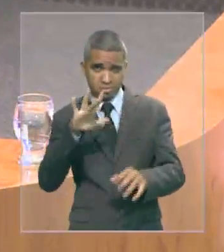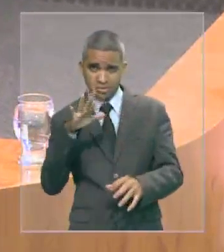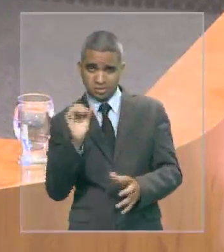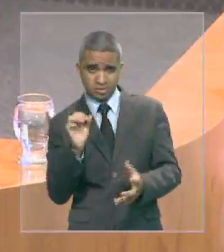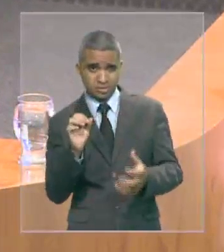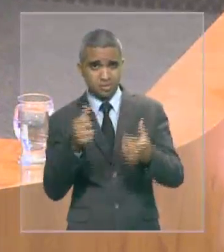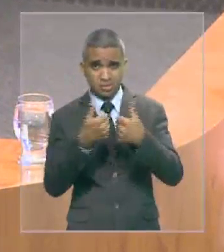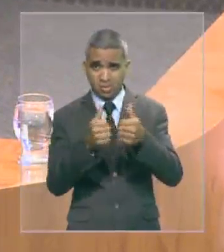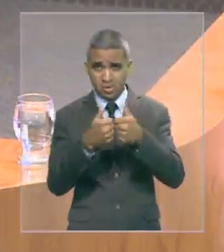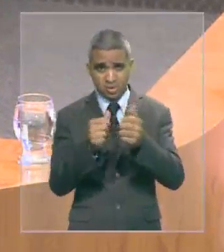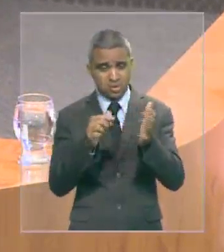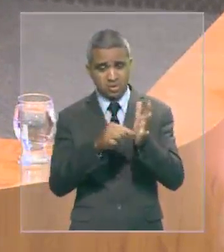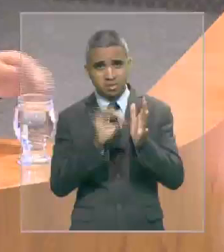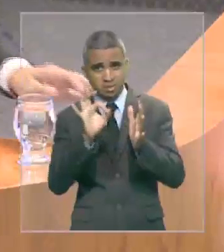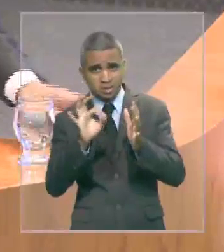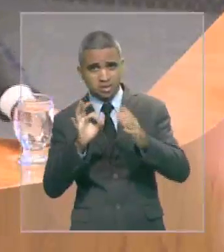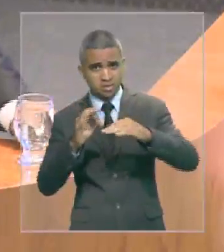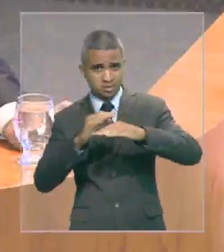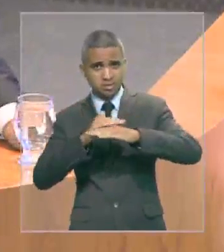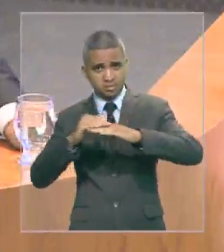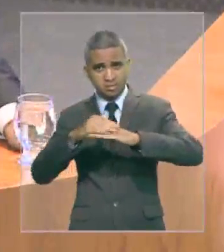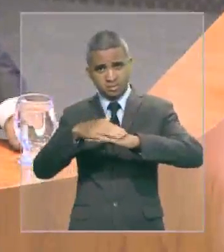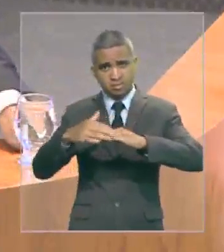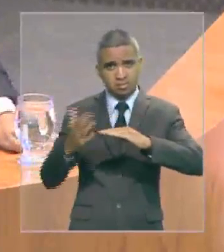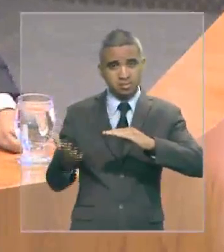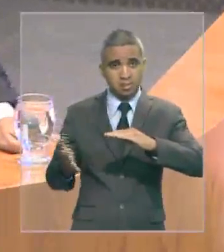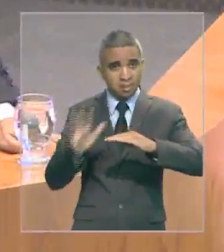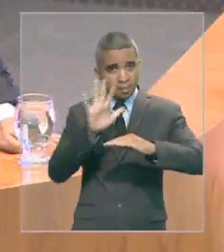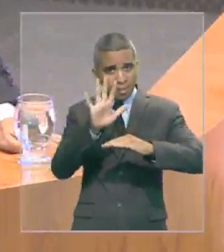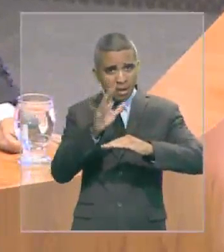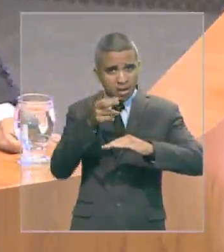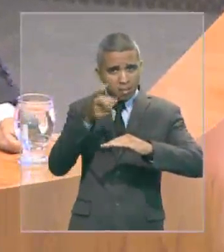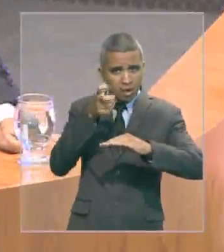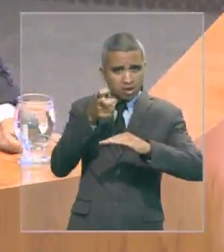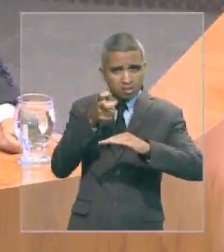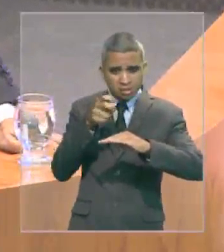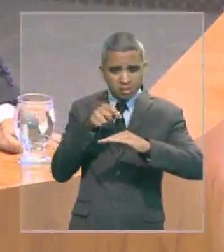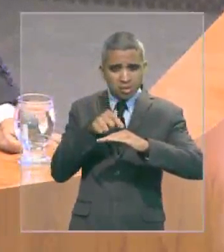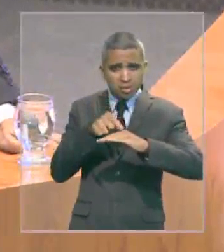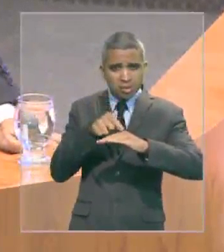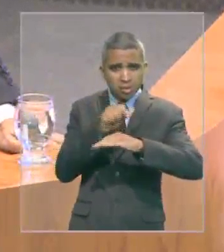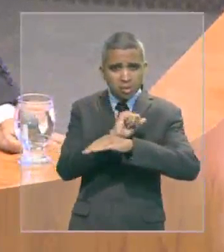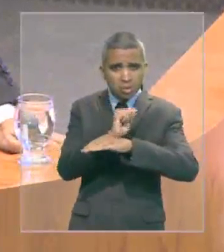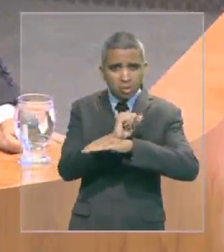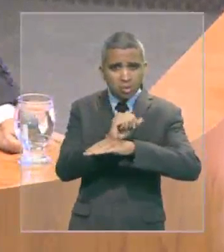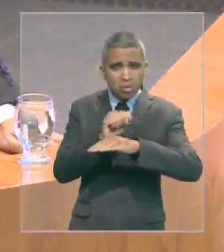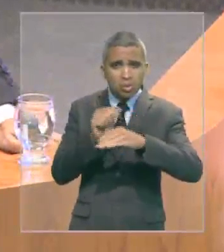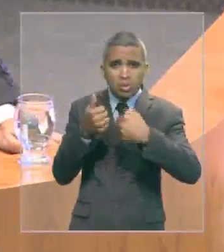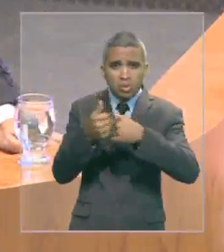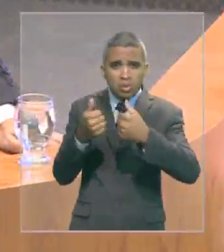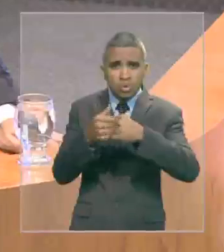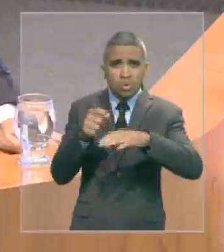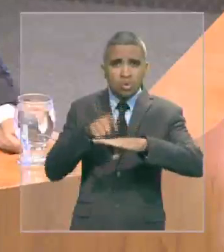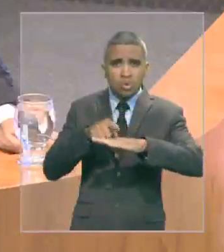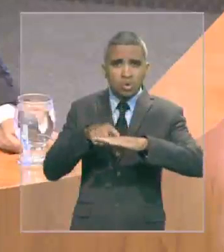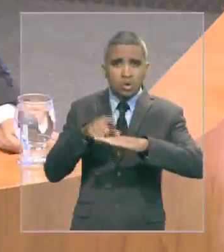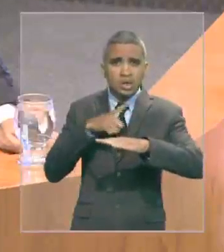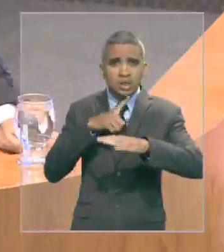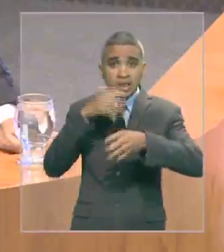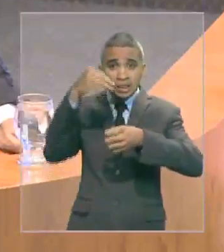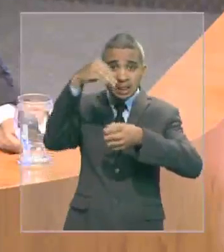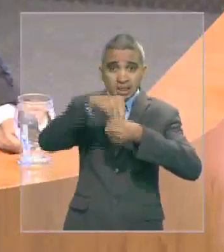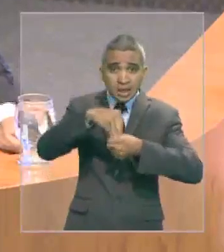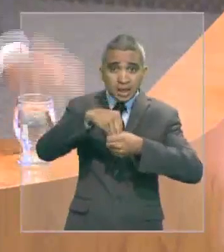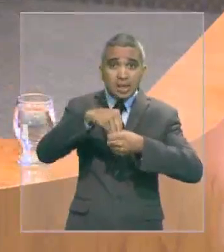as configurações, ok. Mas talvez o senhor não tenha percebido que em todos os ônibus há uma placa no interior que tem especificado o número máximo